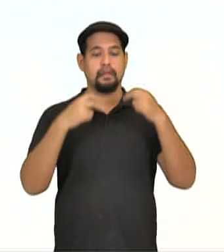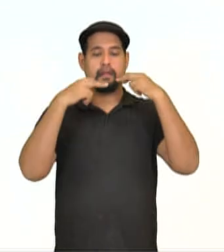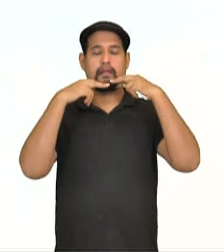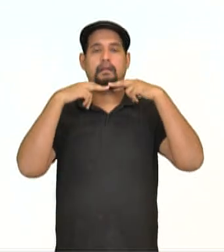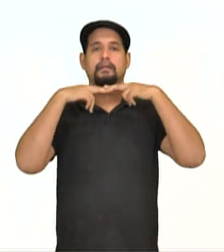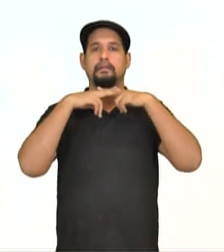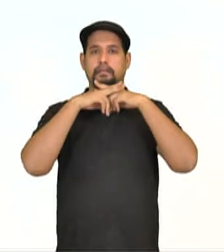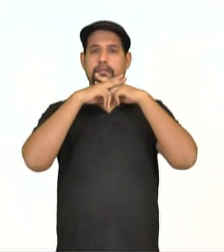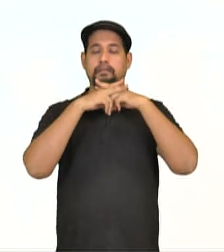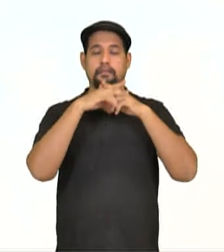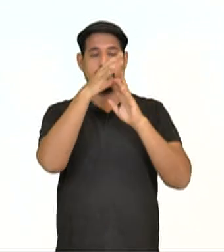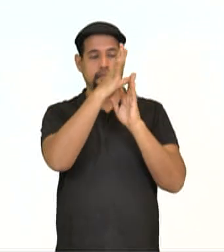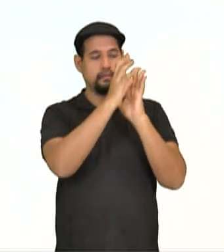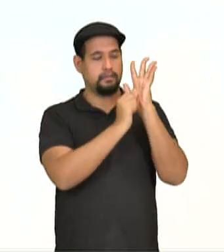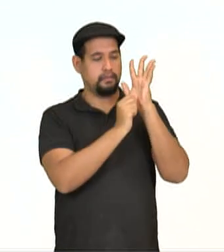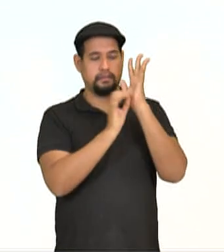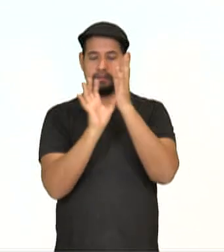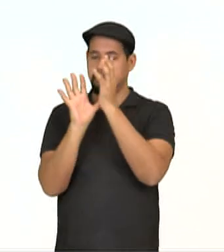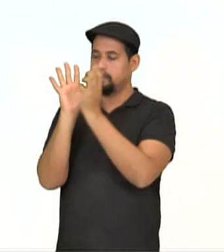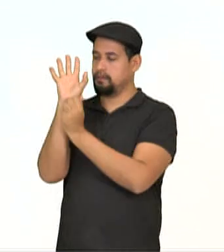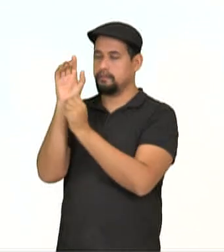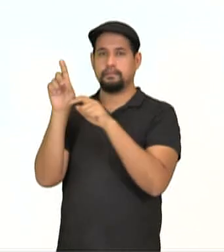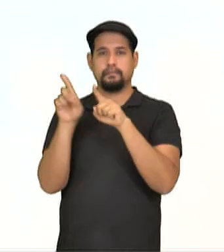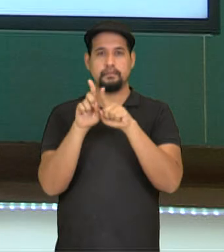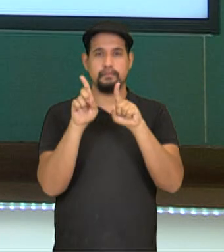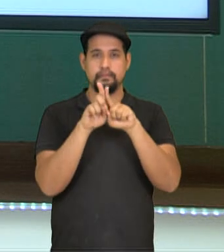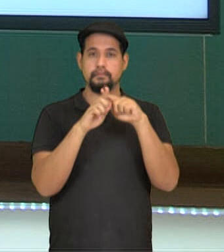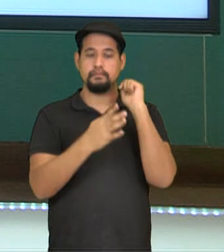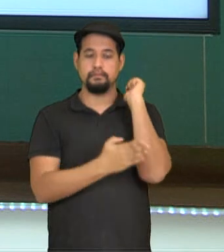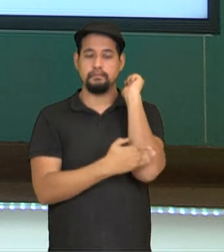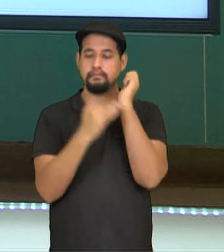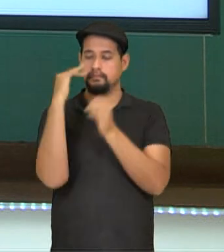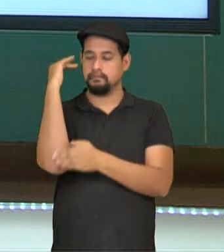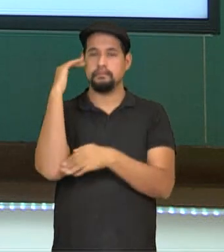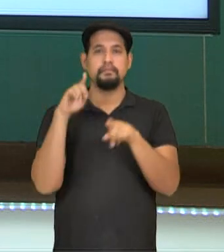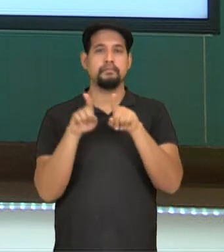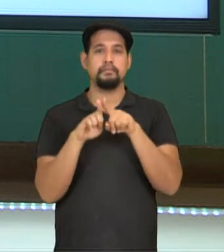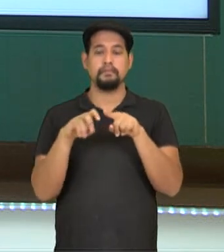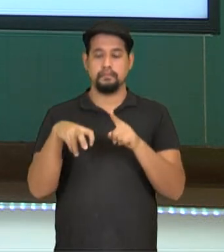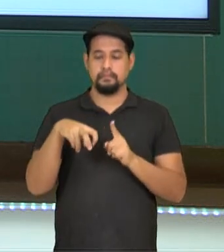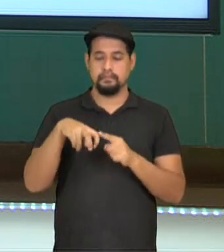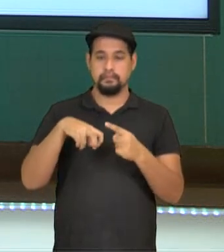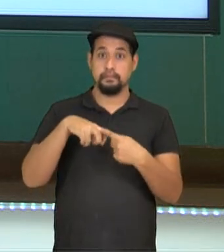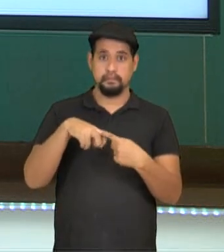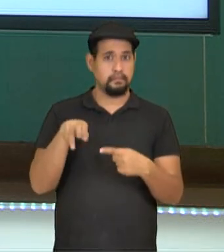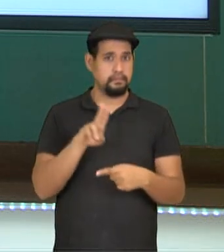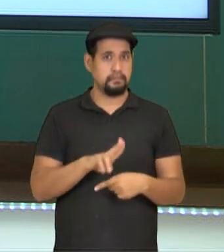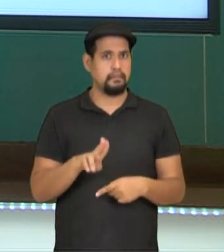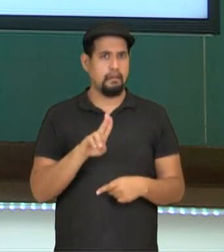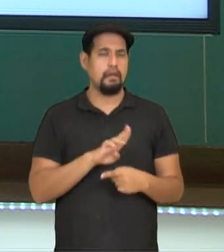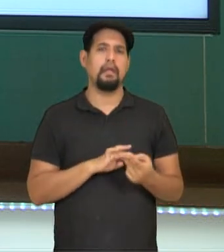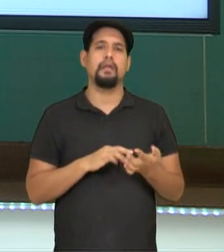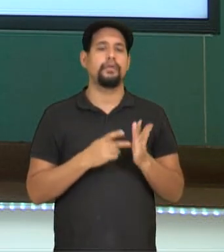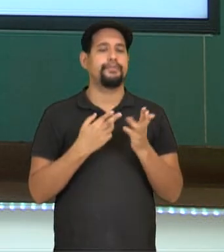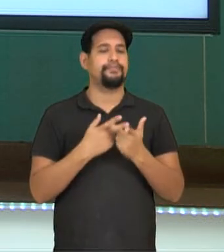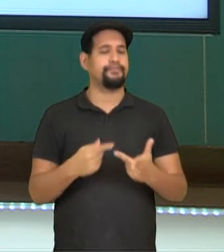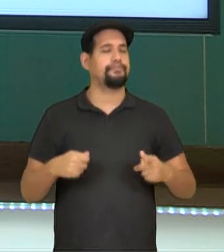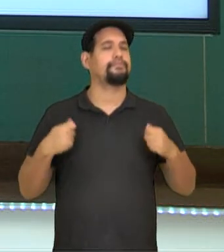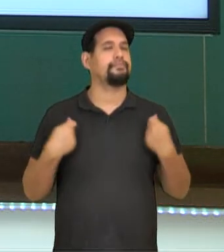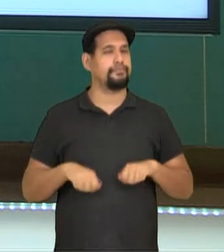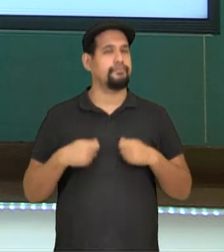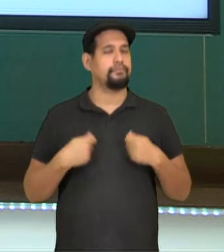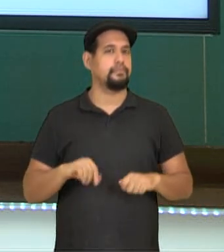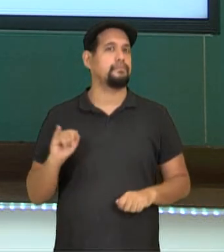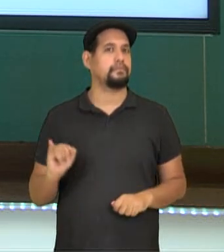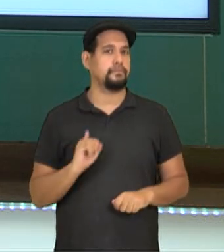capacete, das luvas, da cotoveleira e da joelheira. Pessoal, esses são os equipamentos